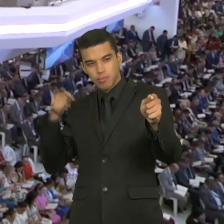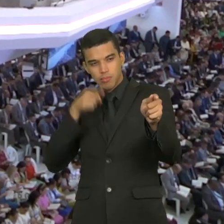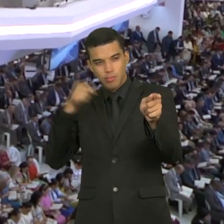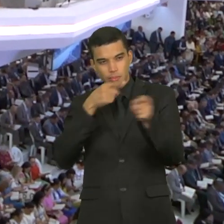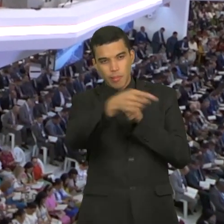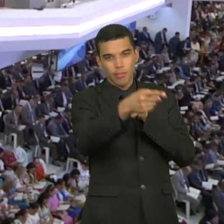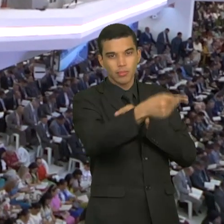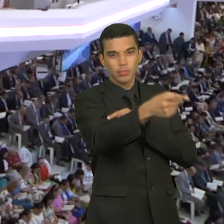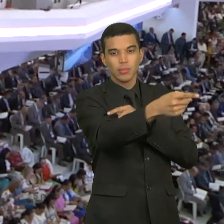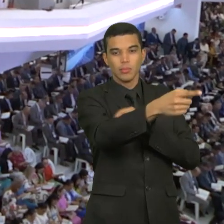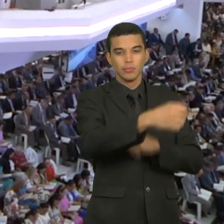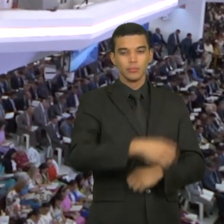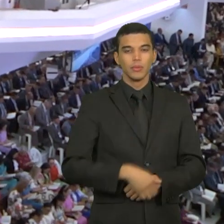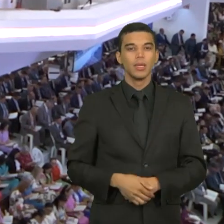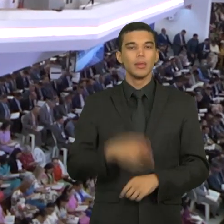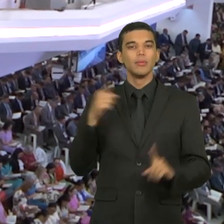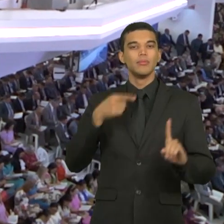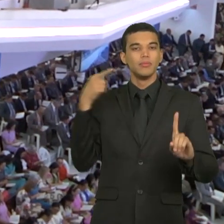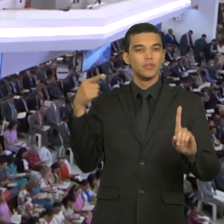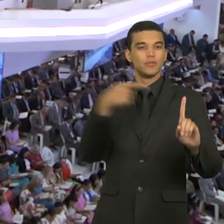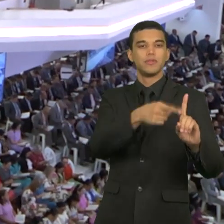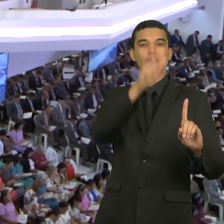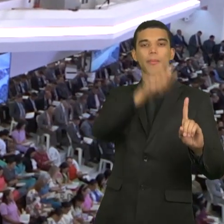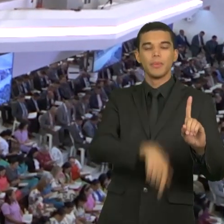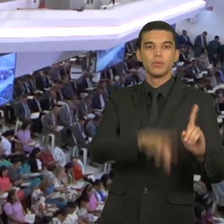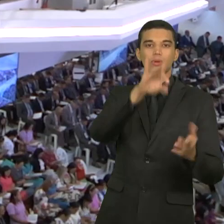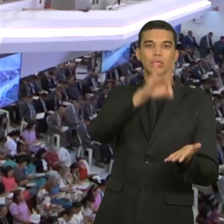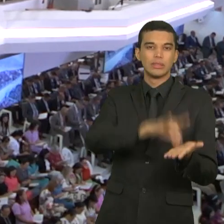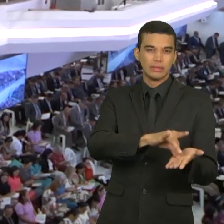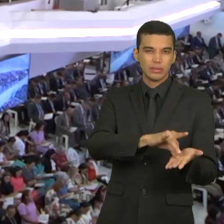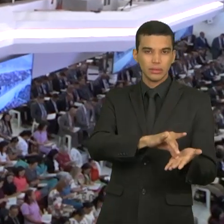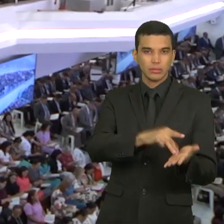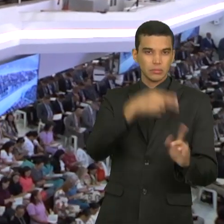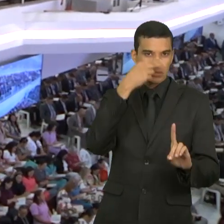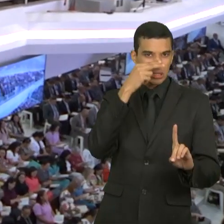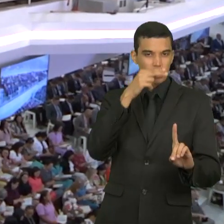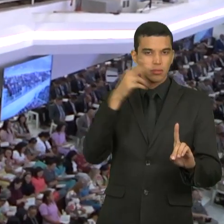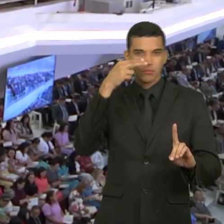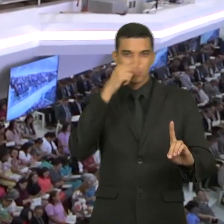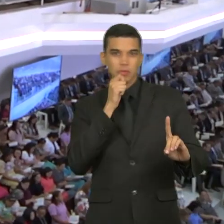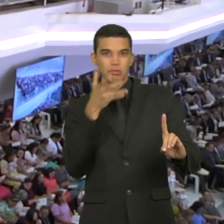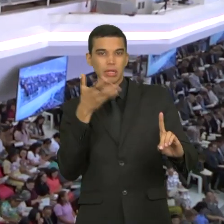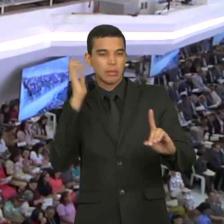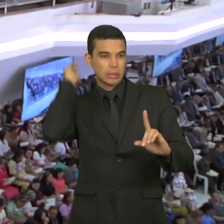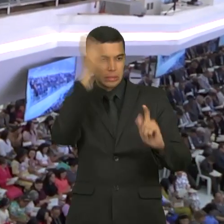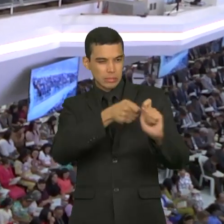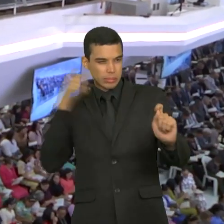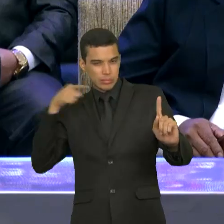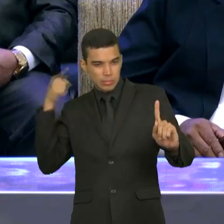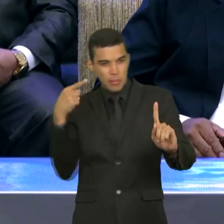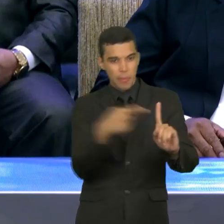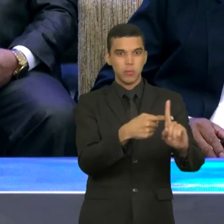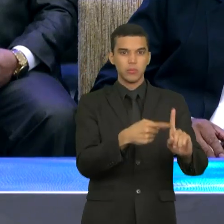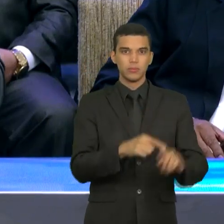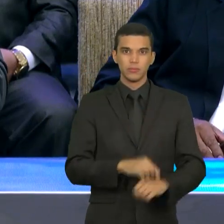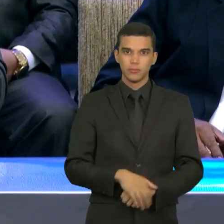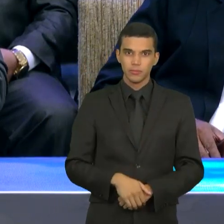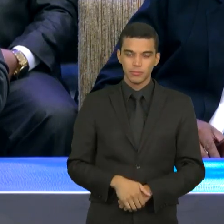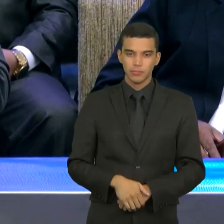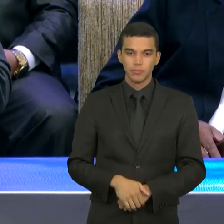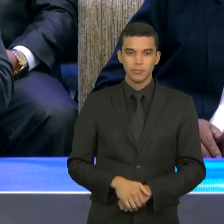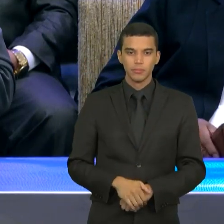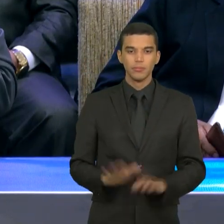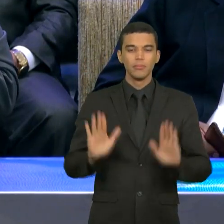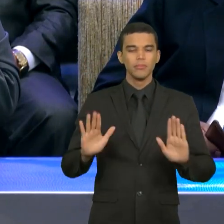coração na verdade que já os fundamentos se transtornam que pode fazer o